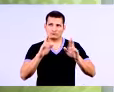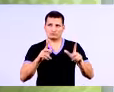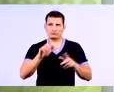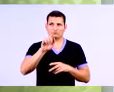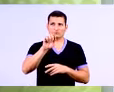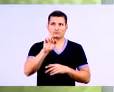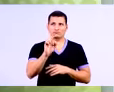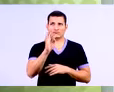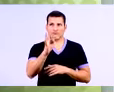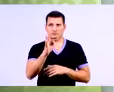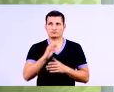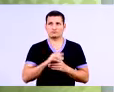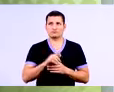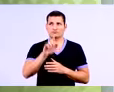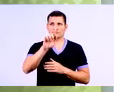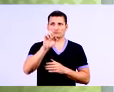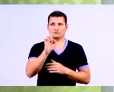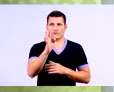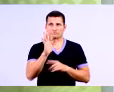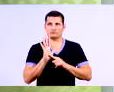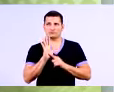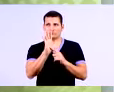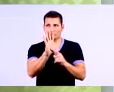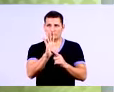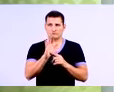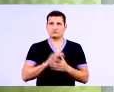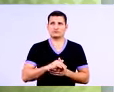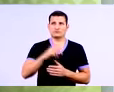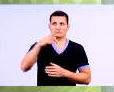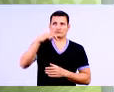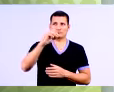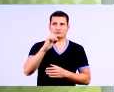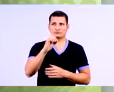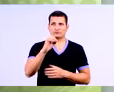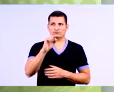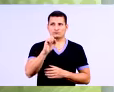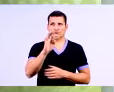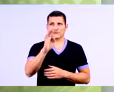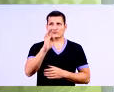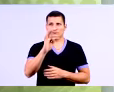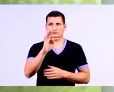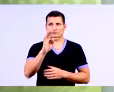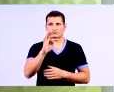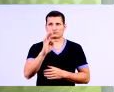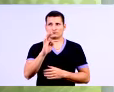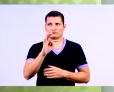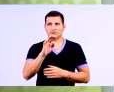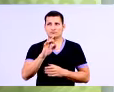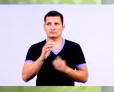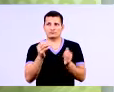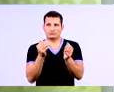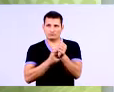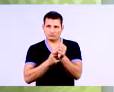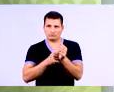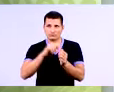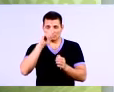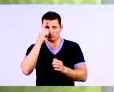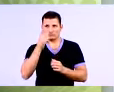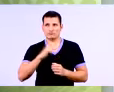GET. O GET mostra os dados. O POST, ele empacota e cria um modelo de